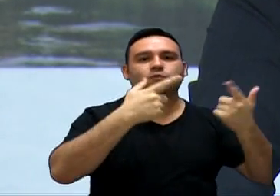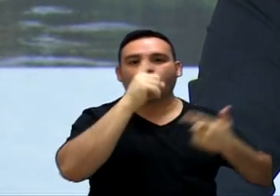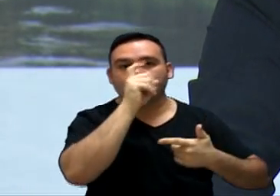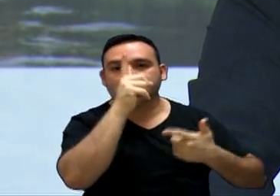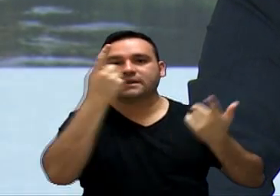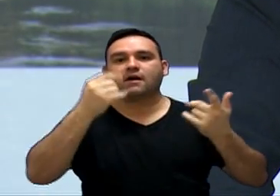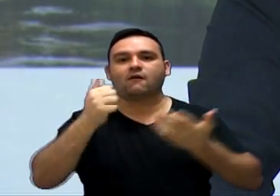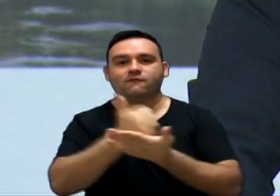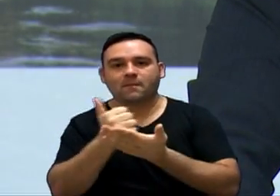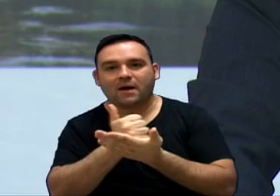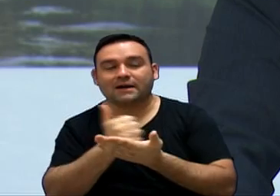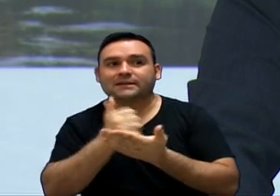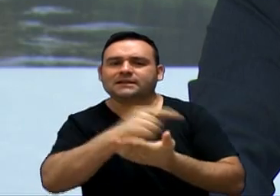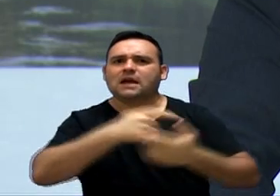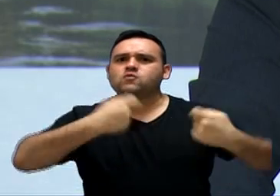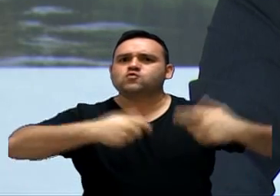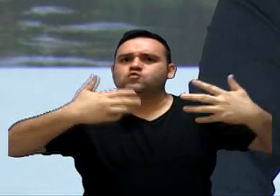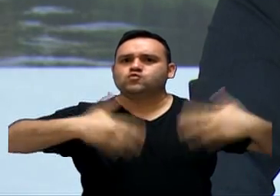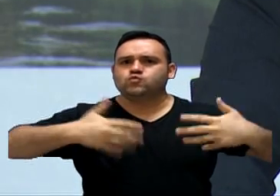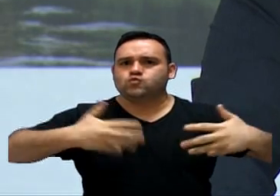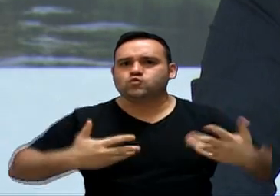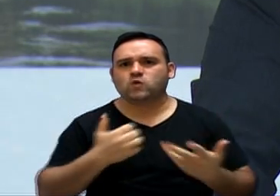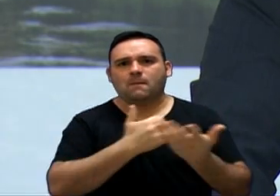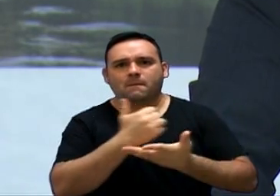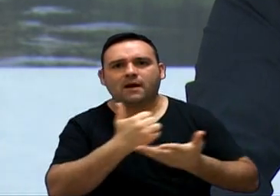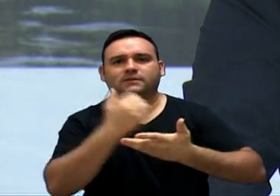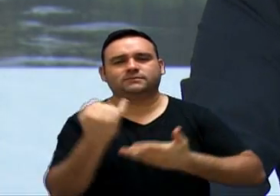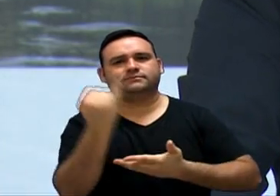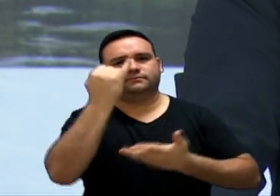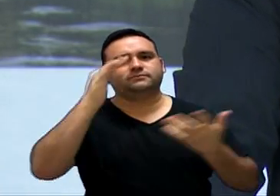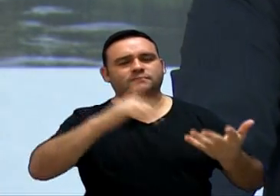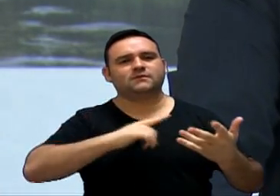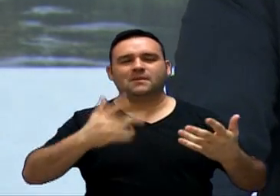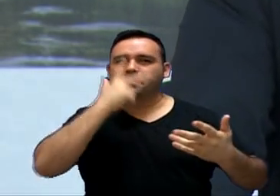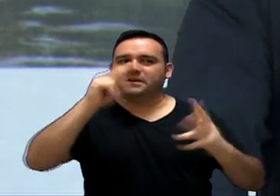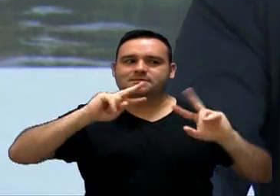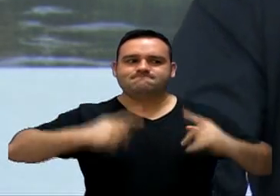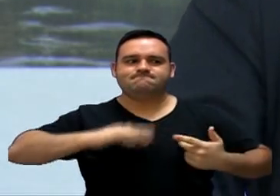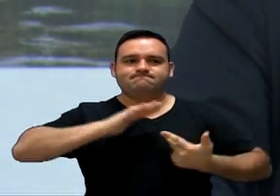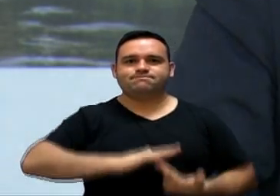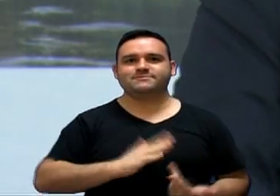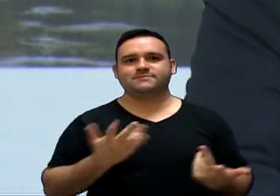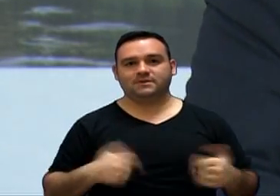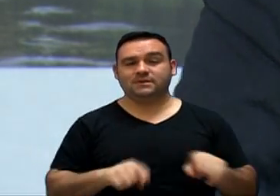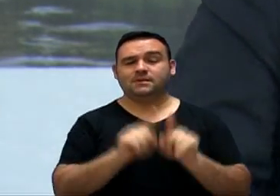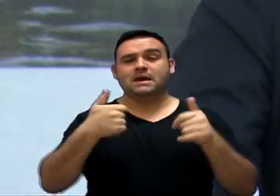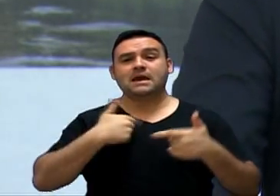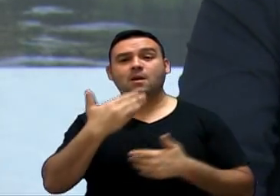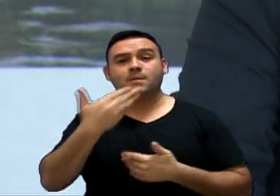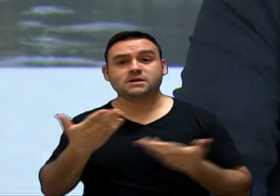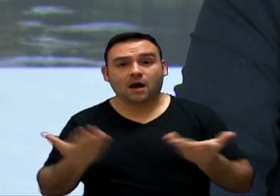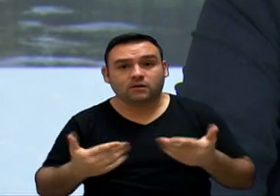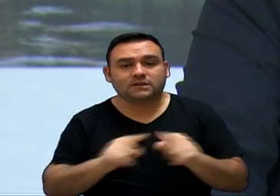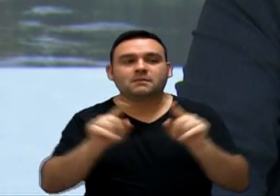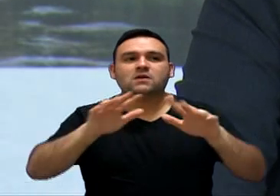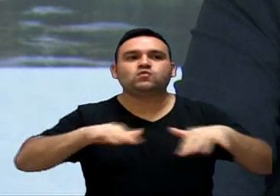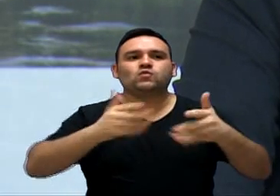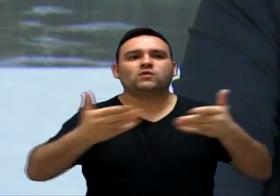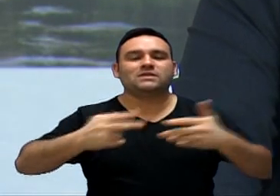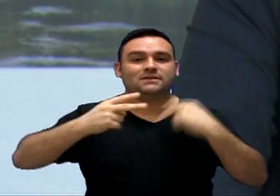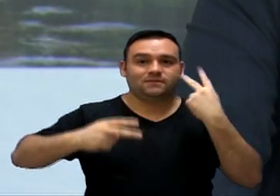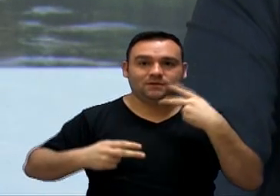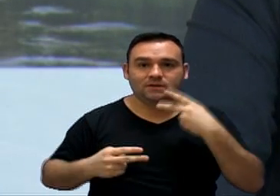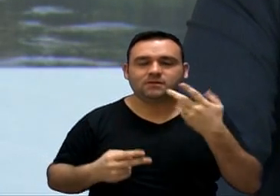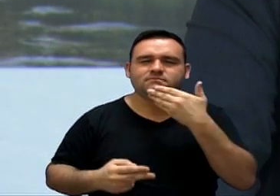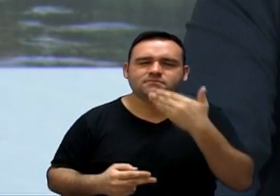hospitais, farmácias, que são de necessidades básicas. É desumano. Eu faço aqui um apelo aos nobres